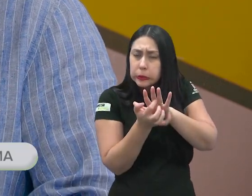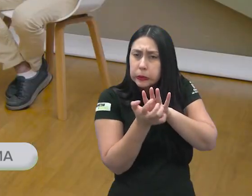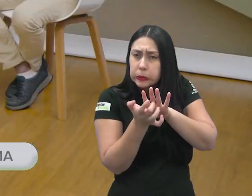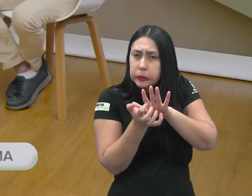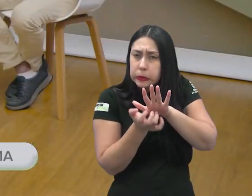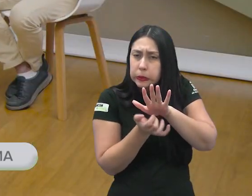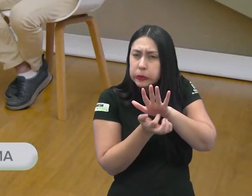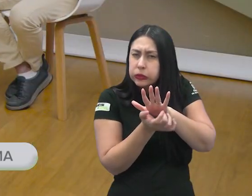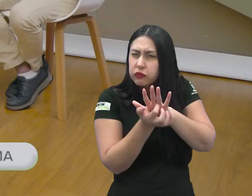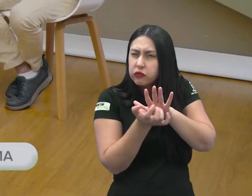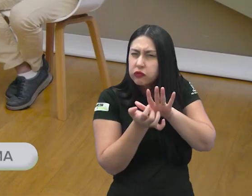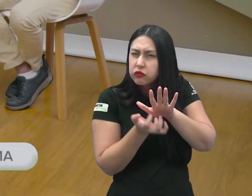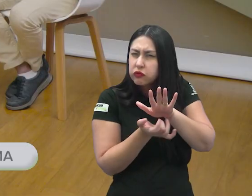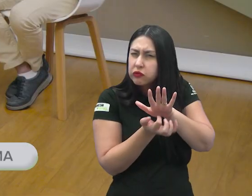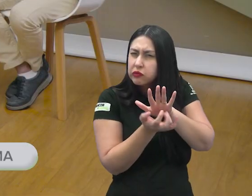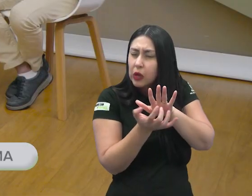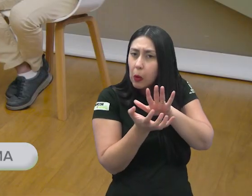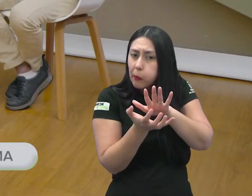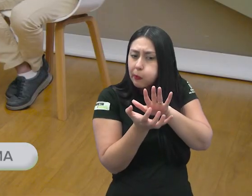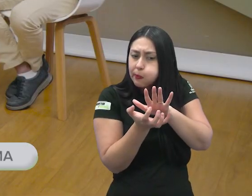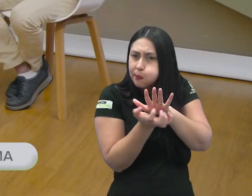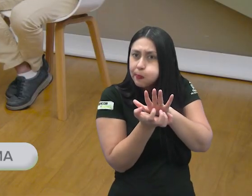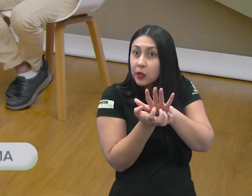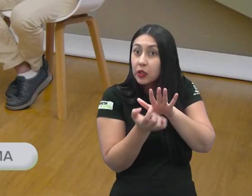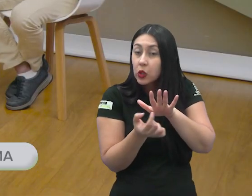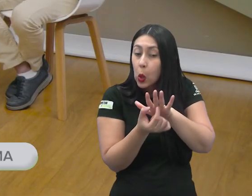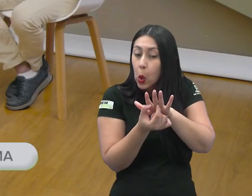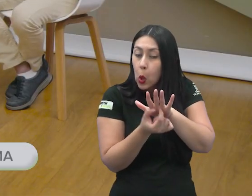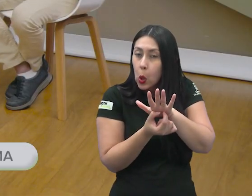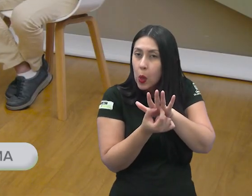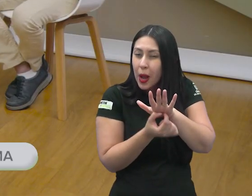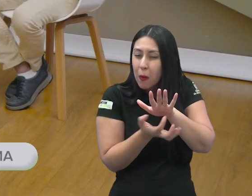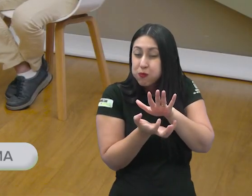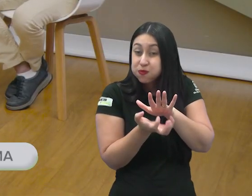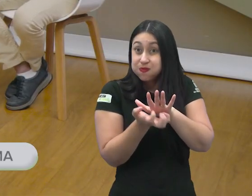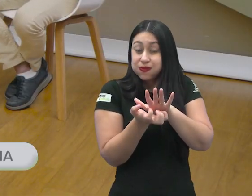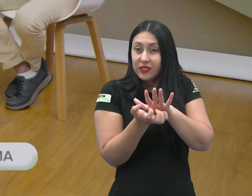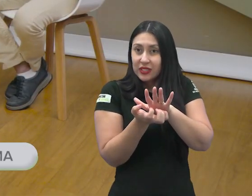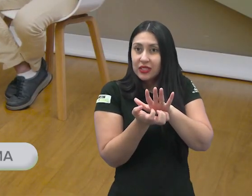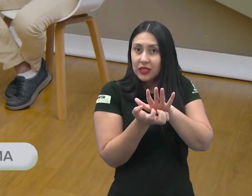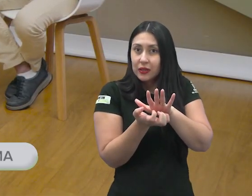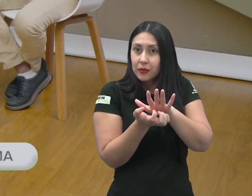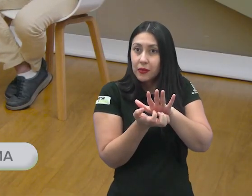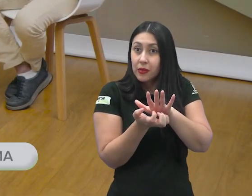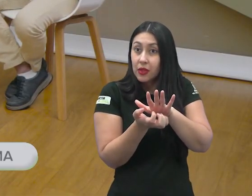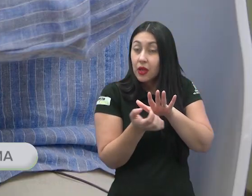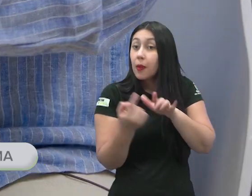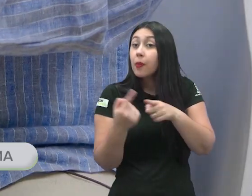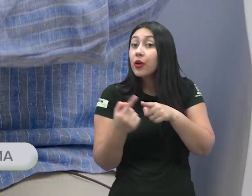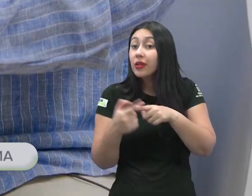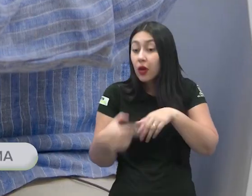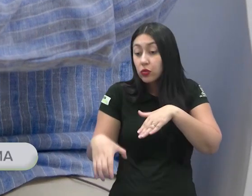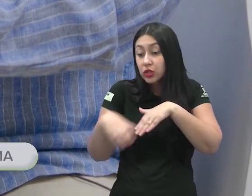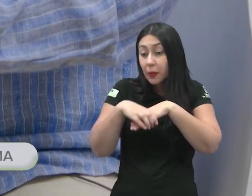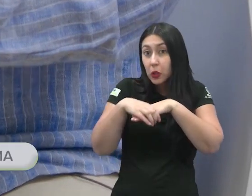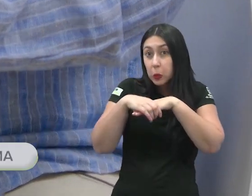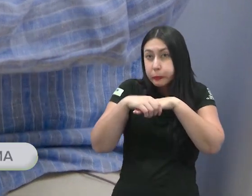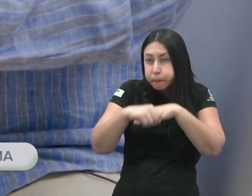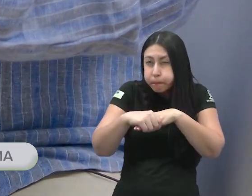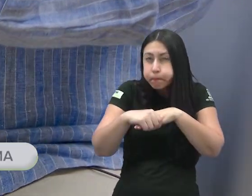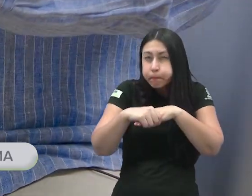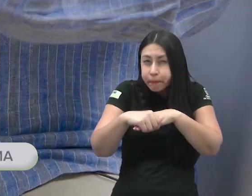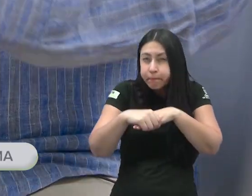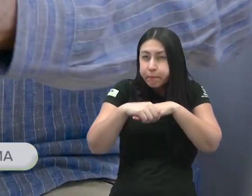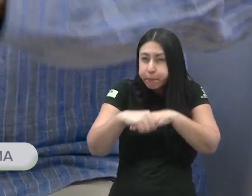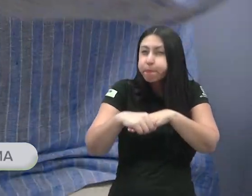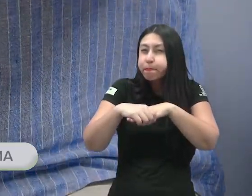uma compressão no nervo interdigital, cada espaço desse tem um nervo, né? E isso com o sapato apertado,